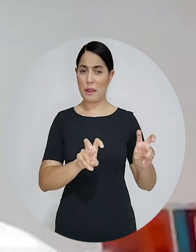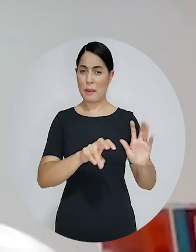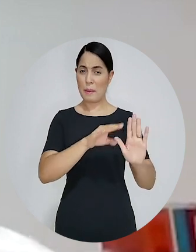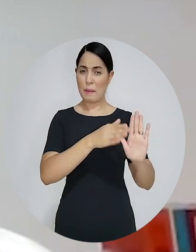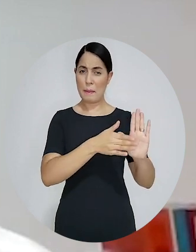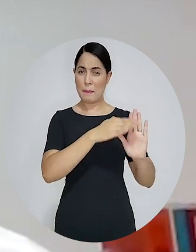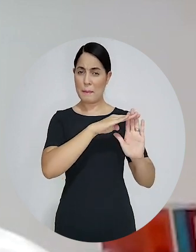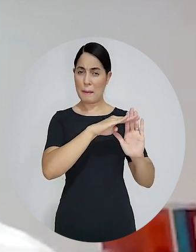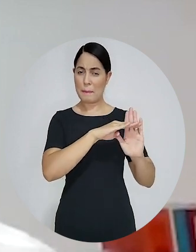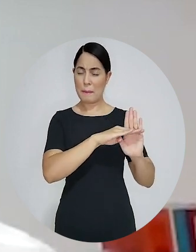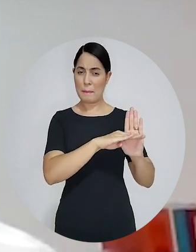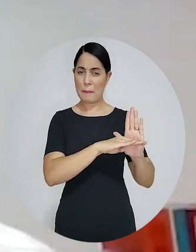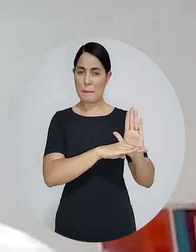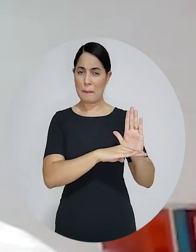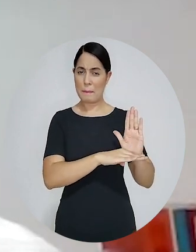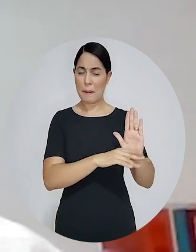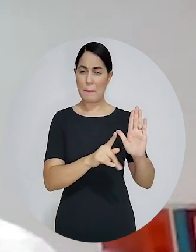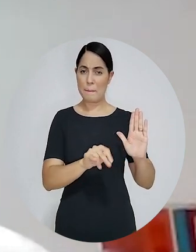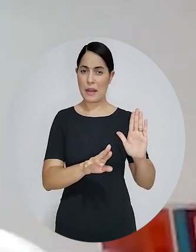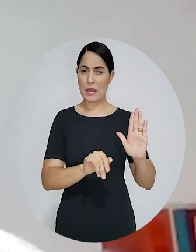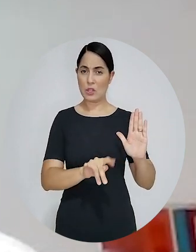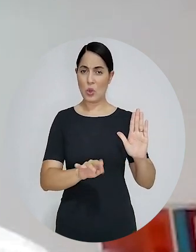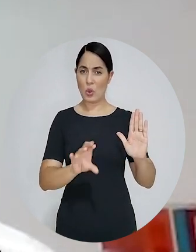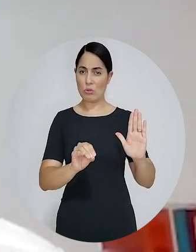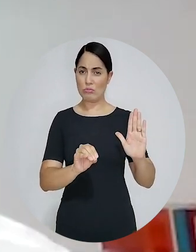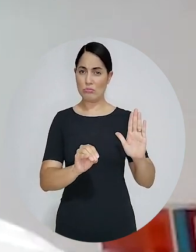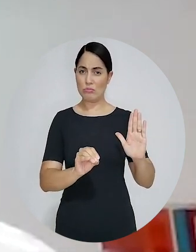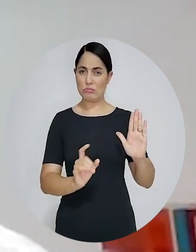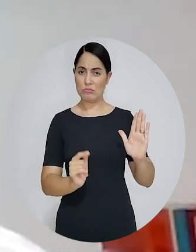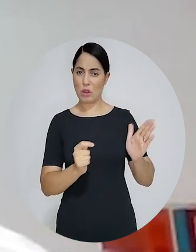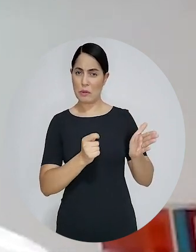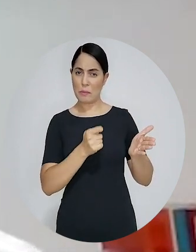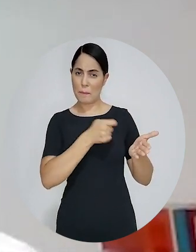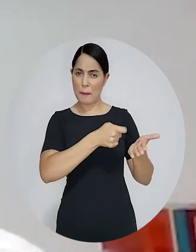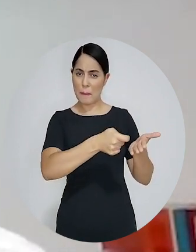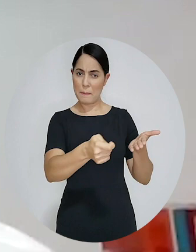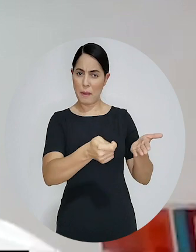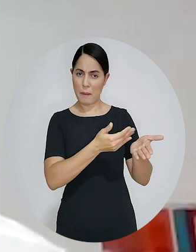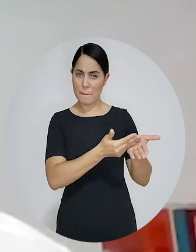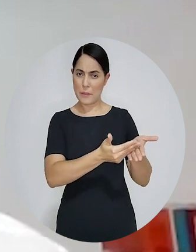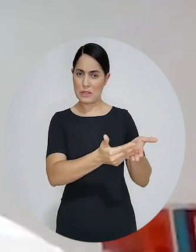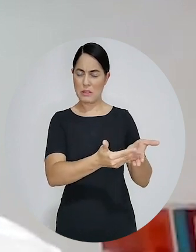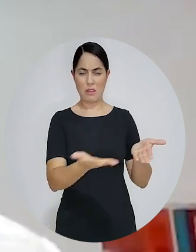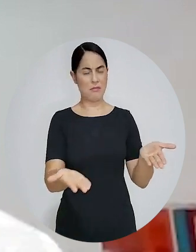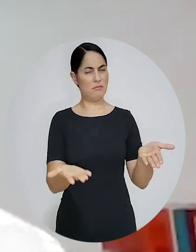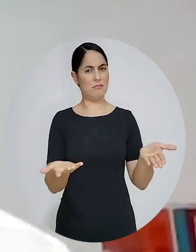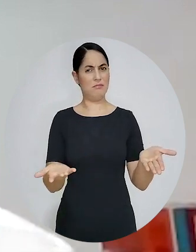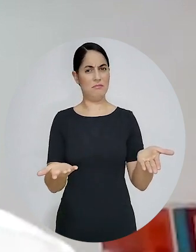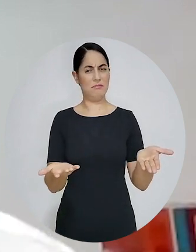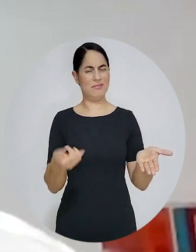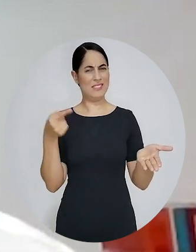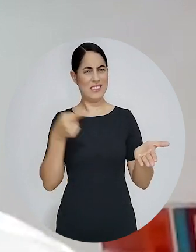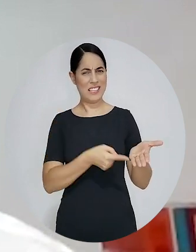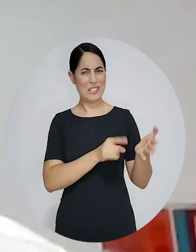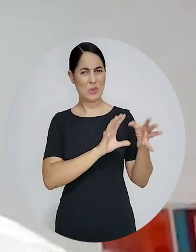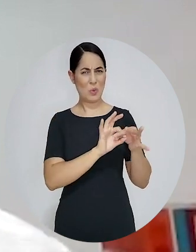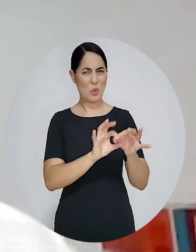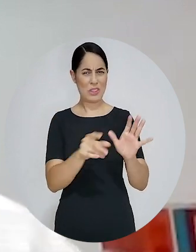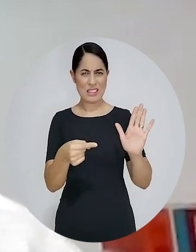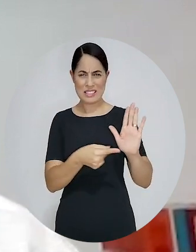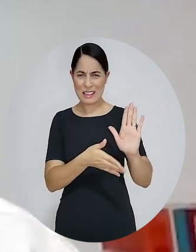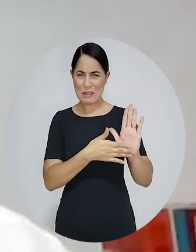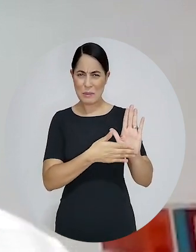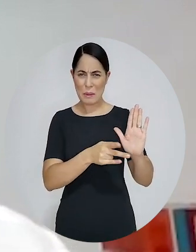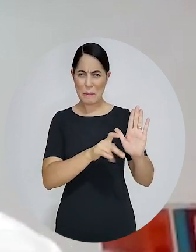parcelar precatórios é para resolver o problema do estoque de precatórios que ele entende muito alto para o ano que vem. Essa questão que está sendo trazida nessa